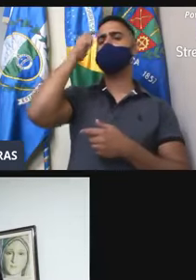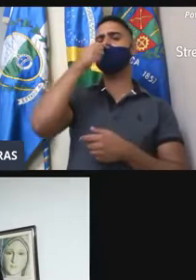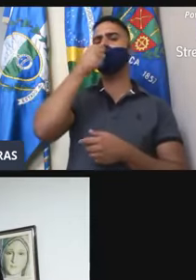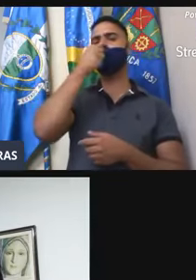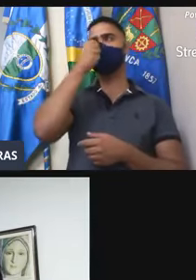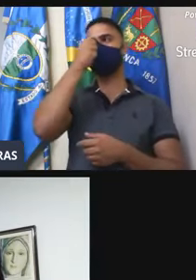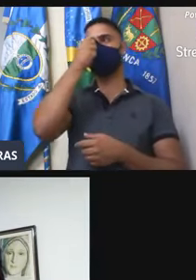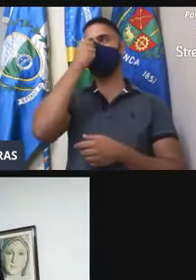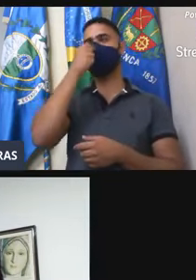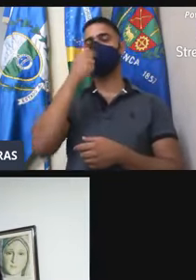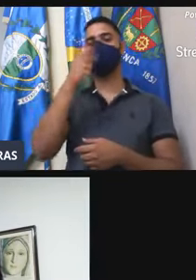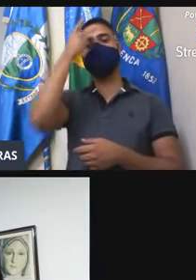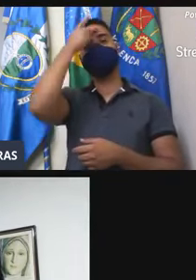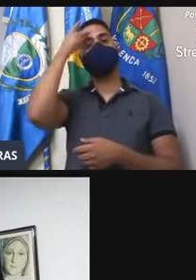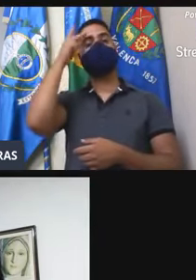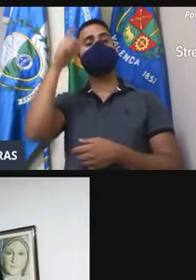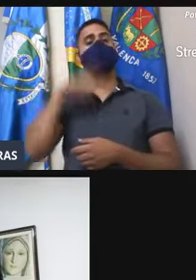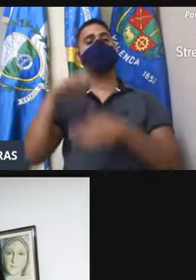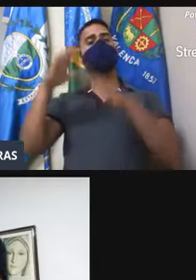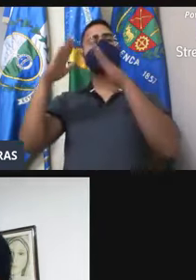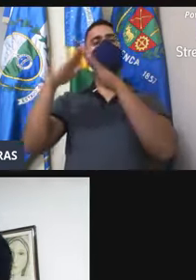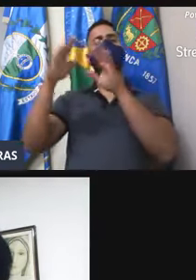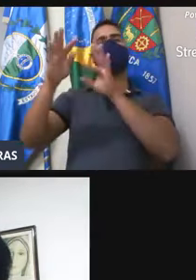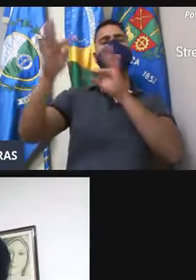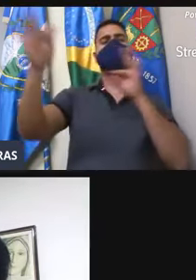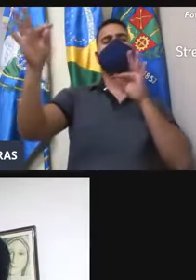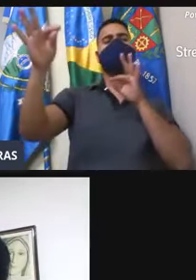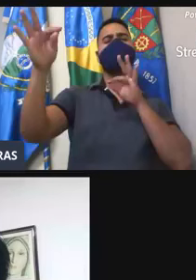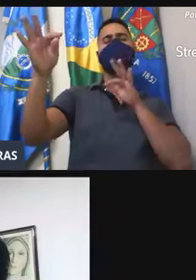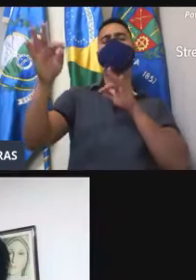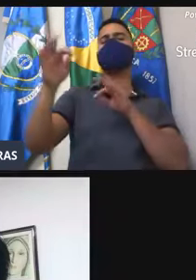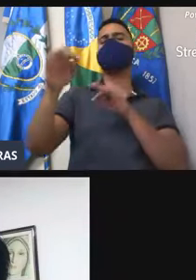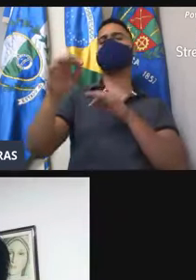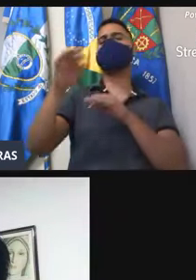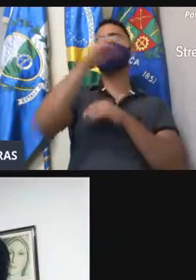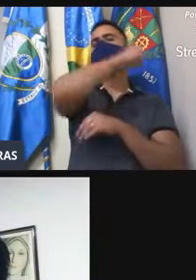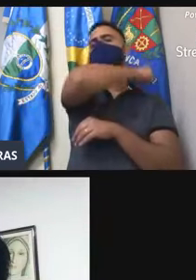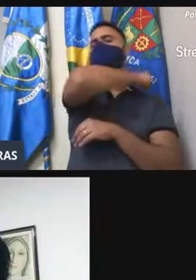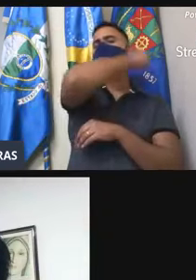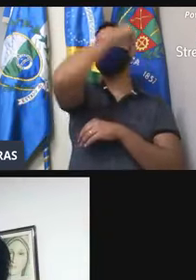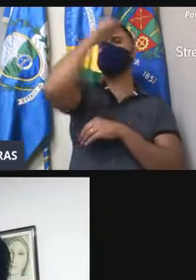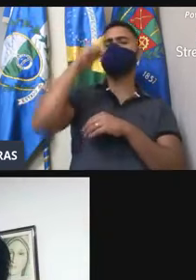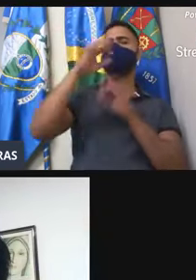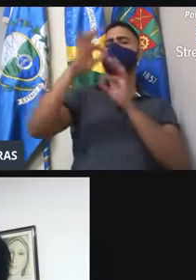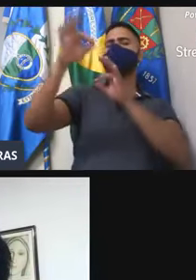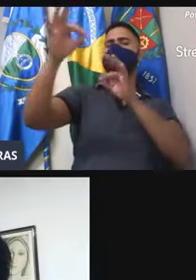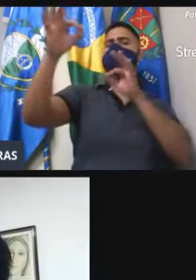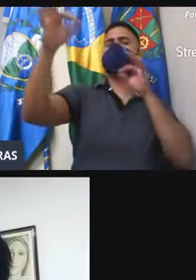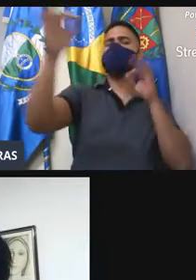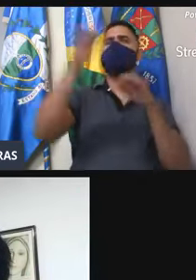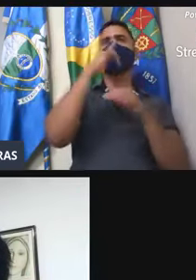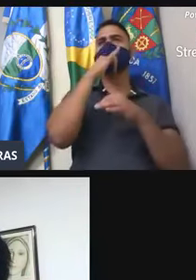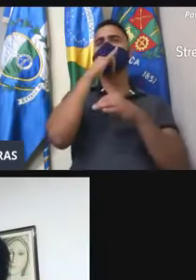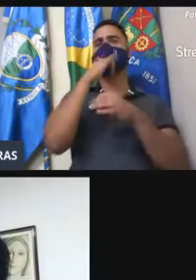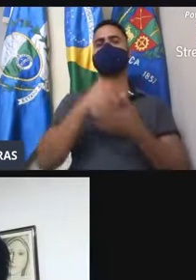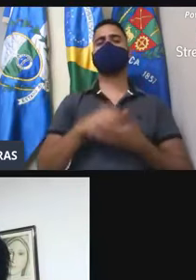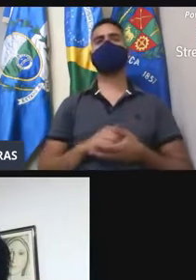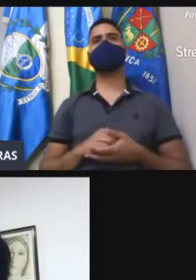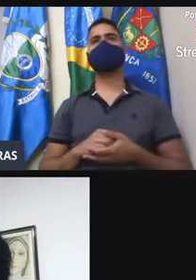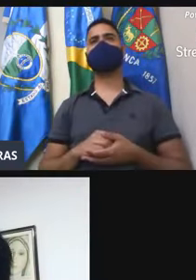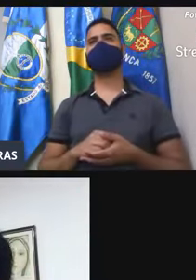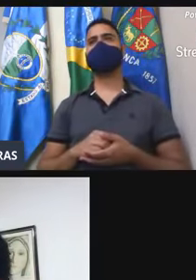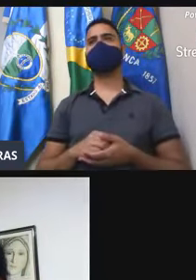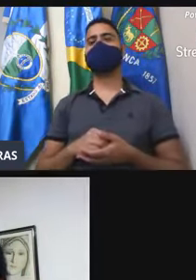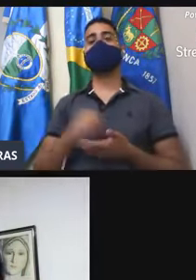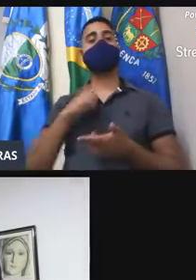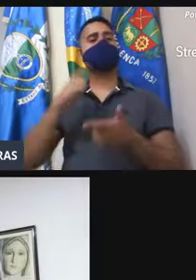encerrando, cidadão que mora em Parapeúna, que mora em Santa Isabel, que mora lá em São Bento, lá da terra do vereador Marcelo, está com essa